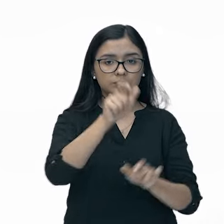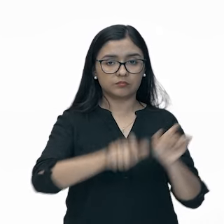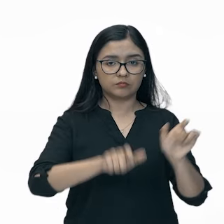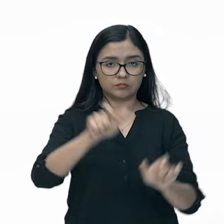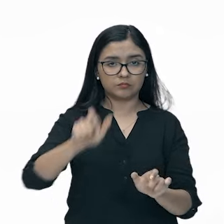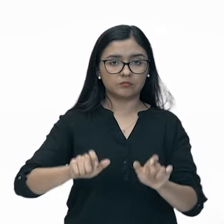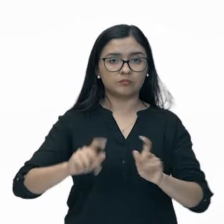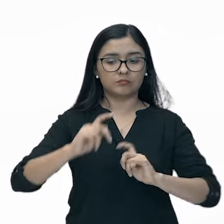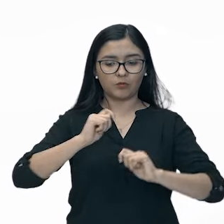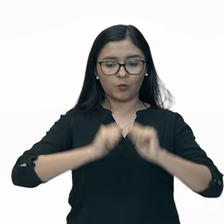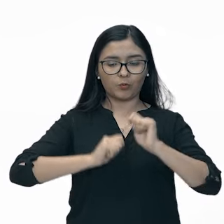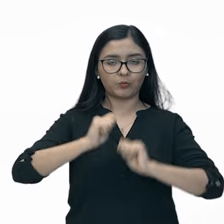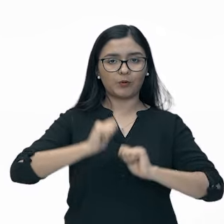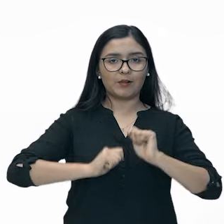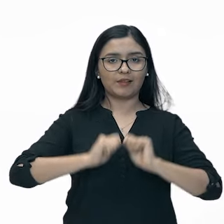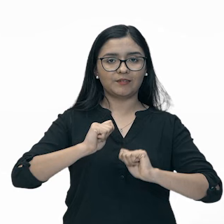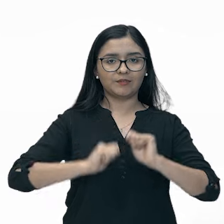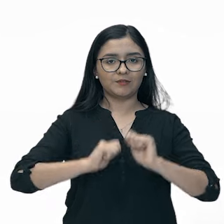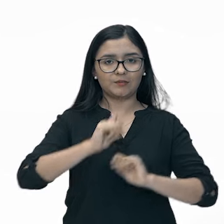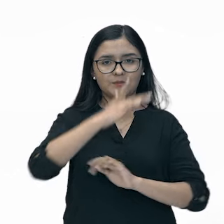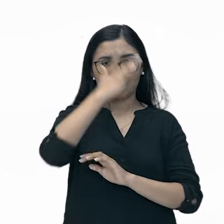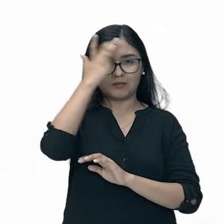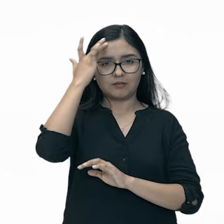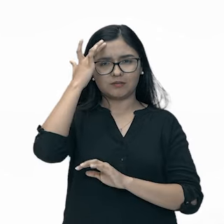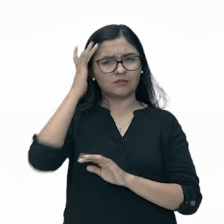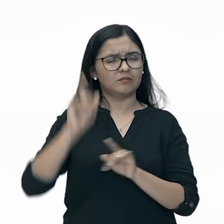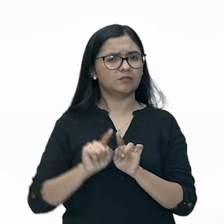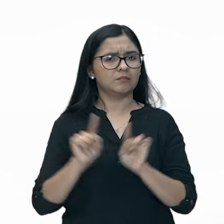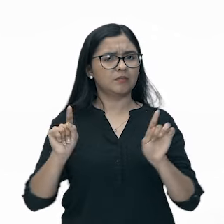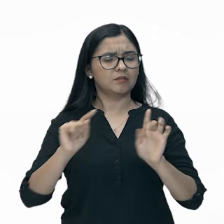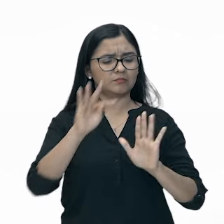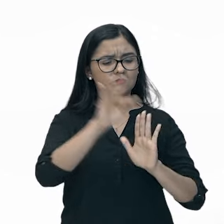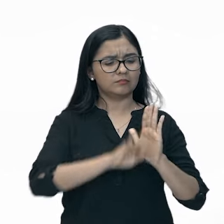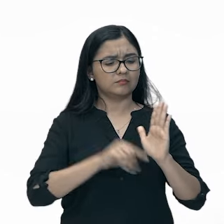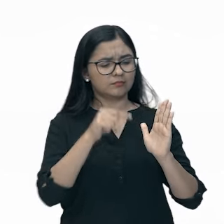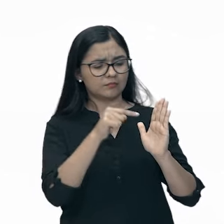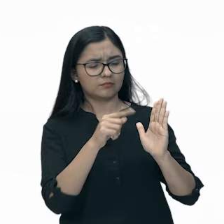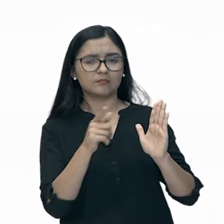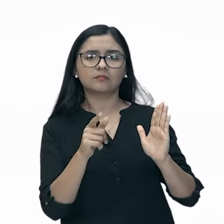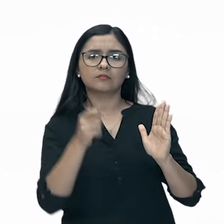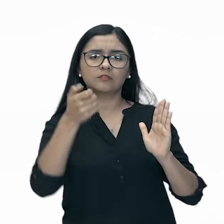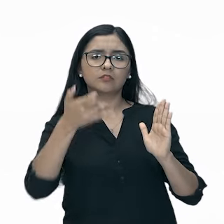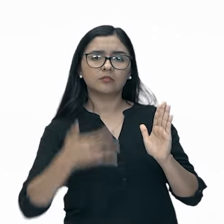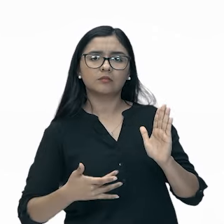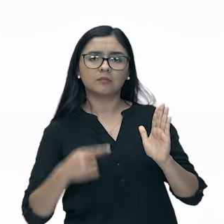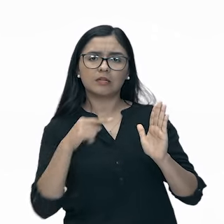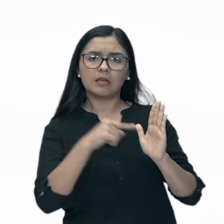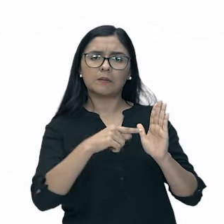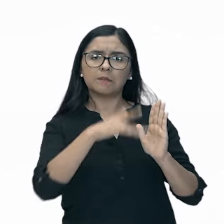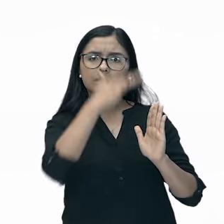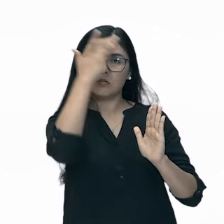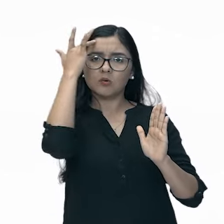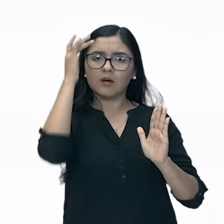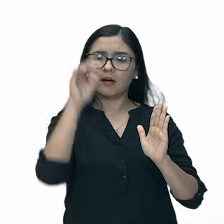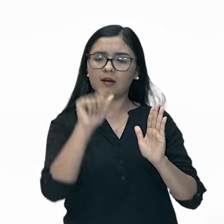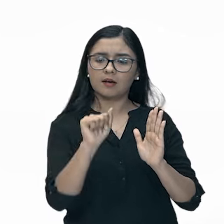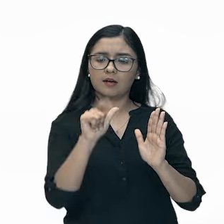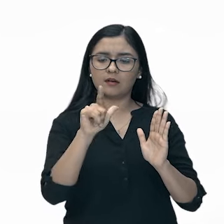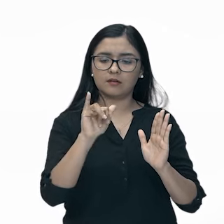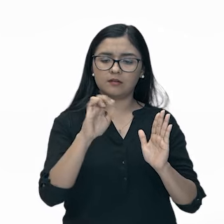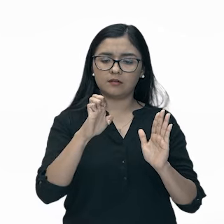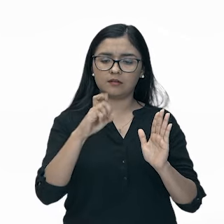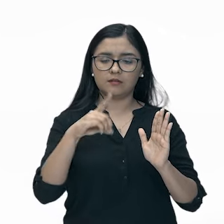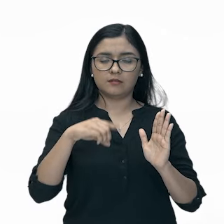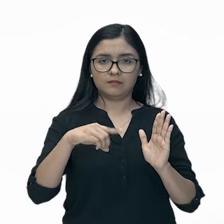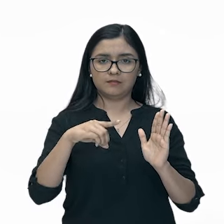controladas por eles Opa lá no outro texto estava dizendo que elas eram pessoas alienadas aqui eu estou dizendo que as